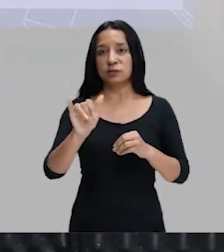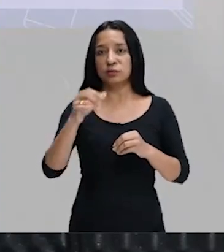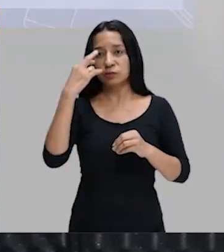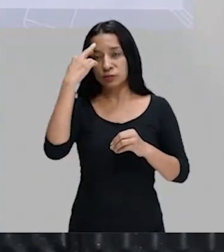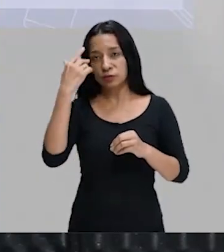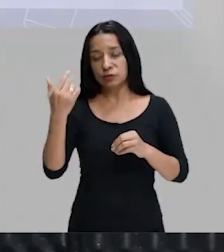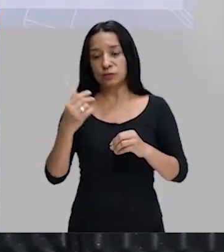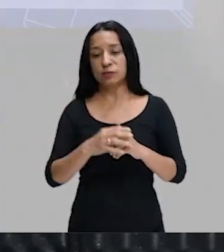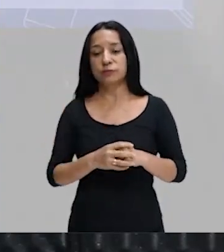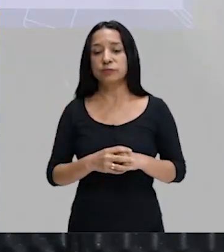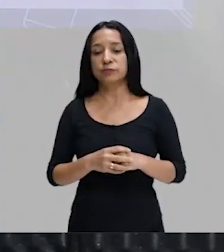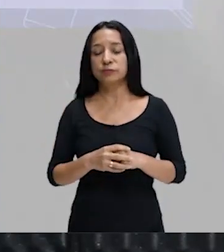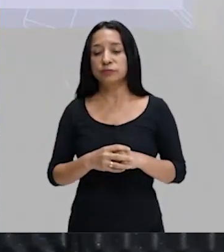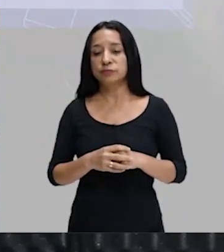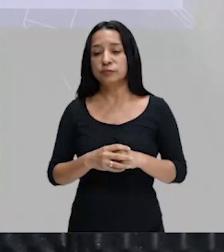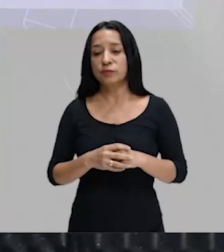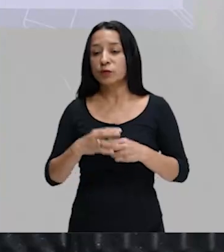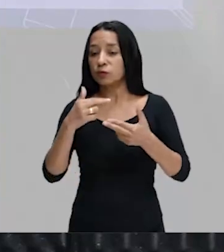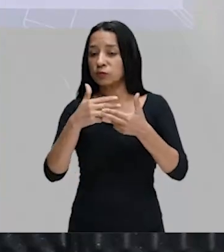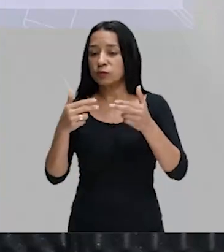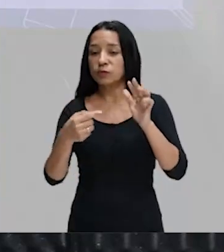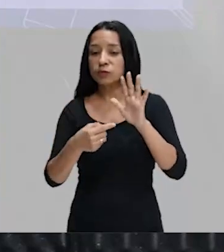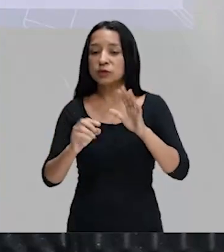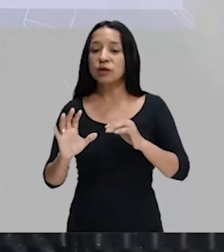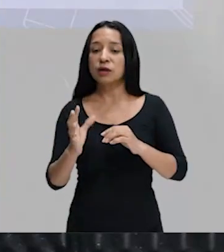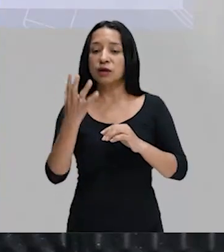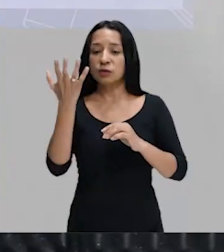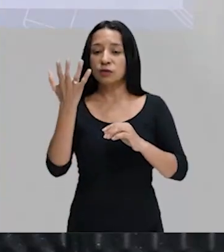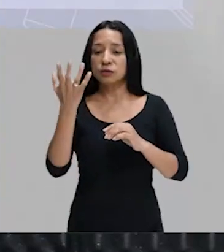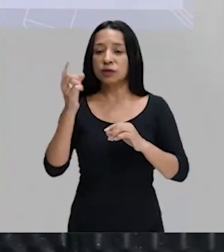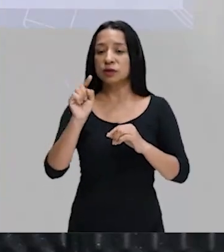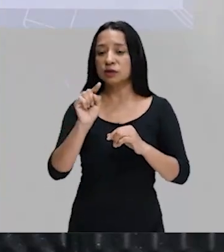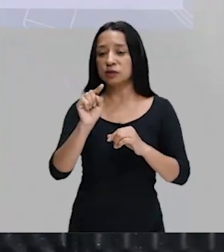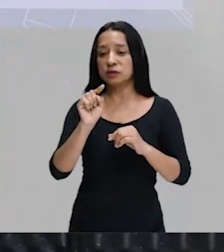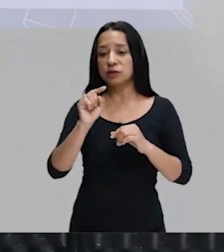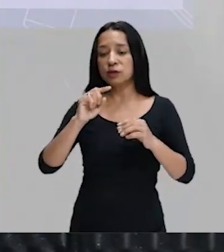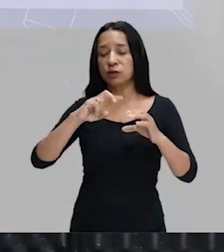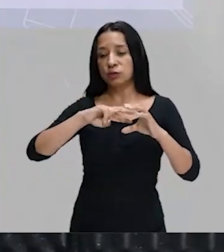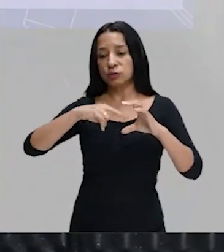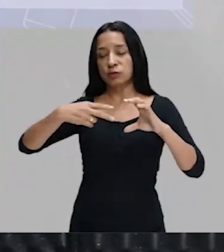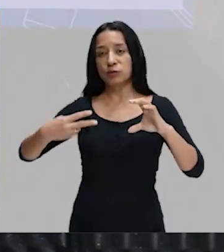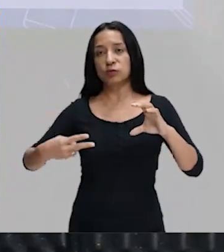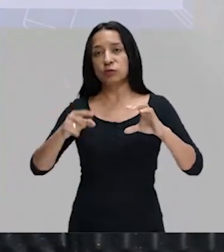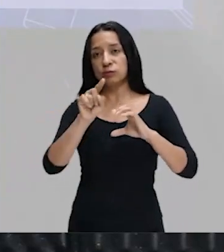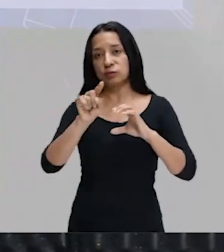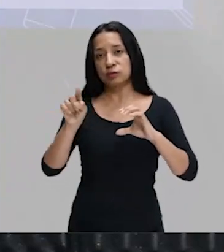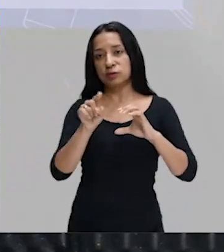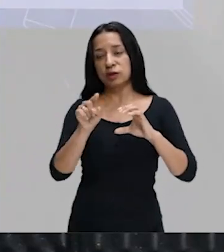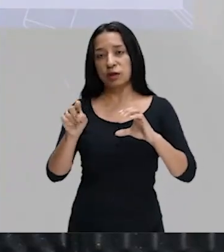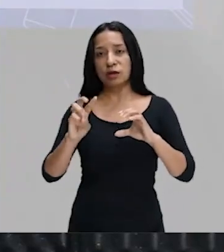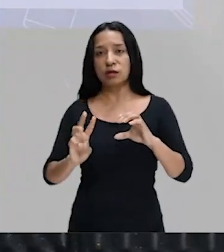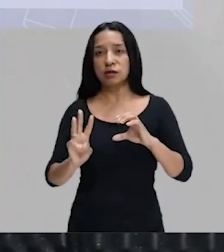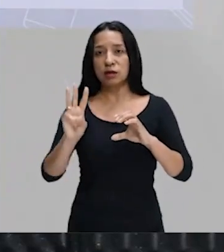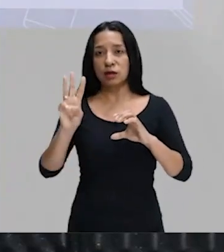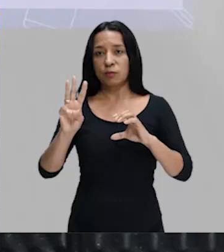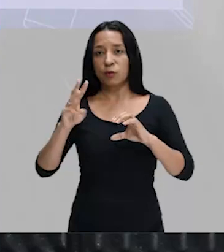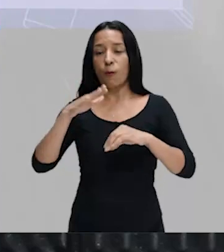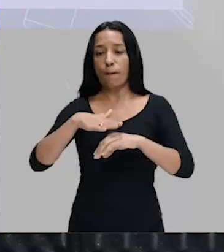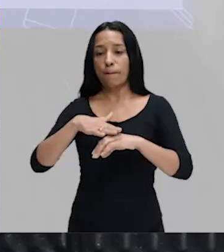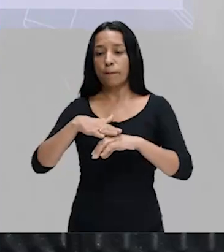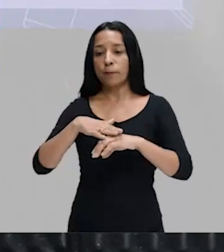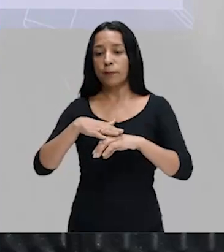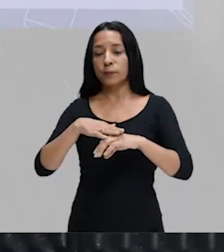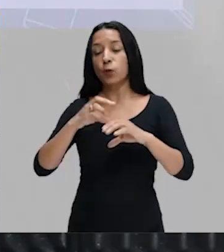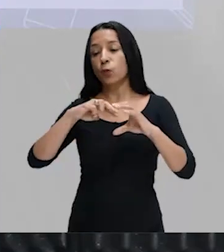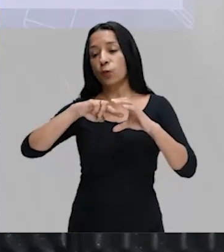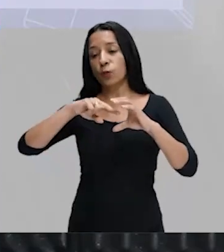nesse sistema aqui. Ele vai ocorrer nos cromossomos Z e W. Ou seja, o cromossomo Z ele é maior do que